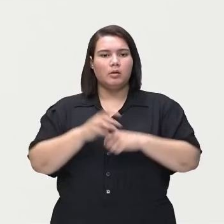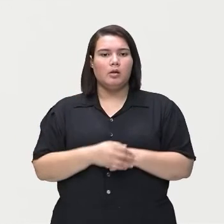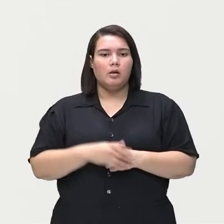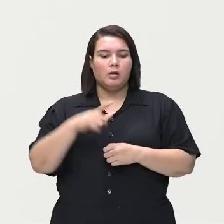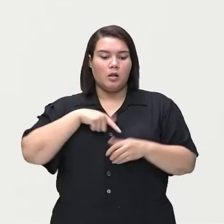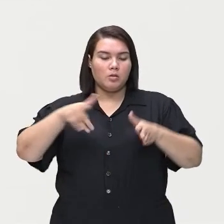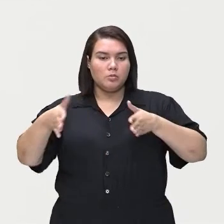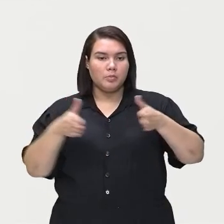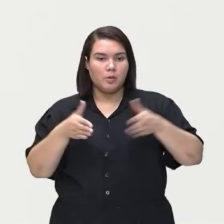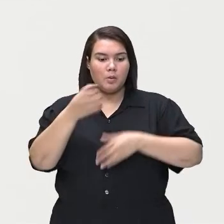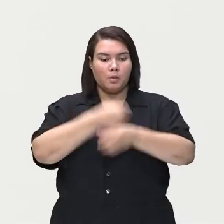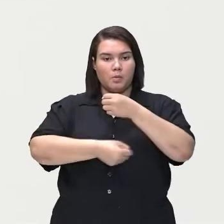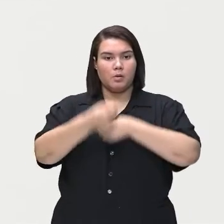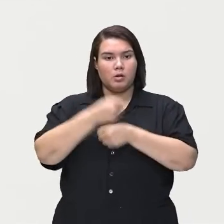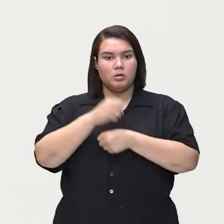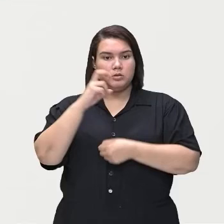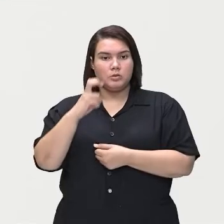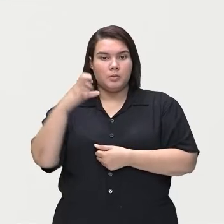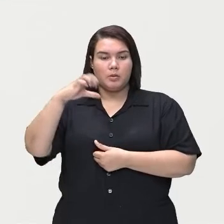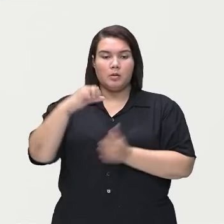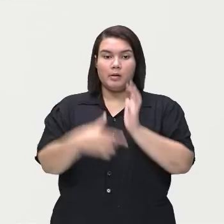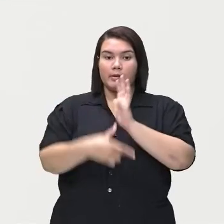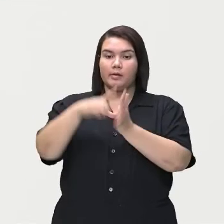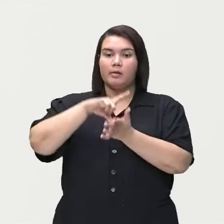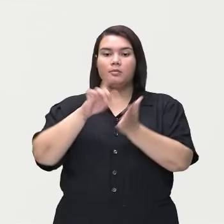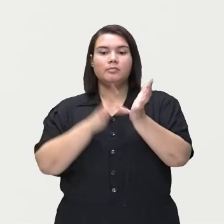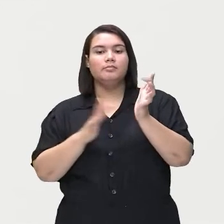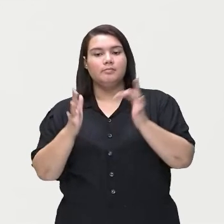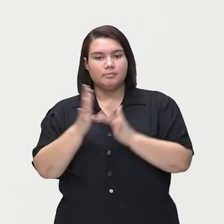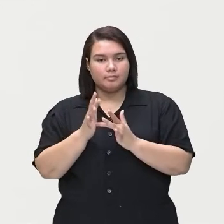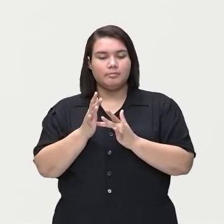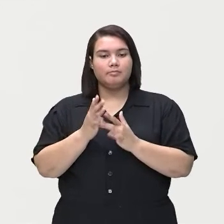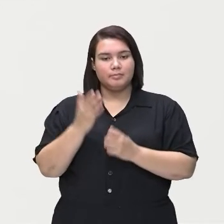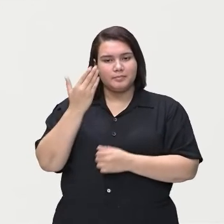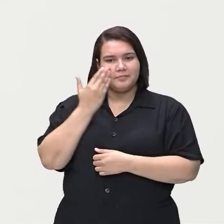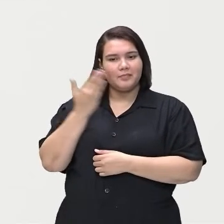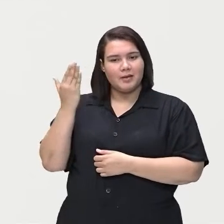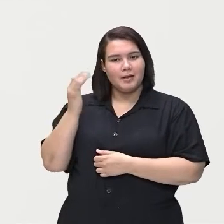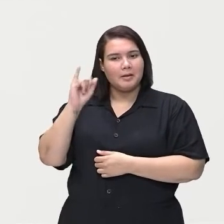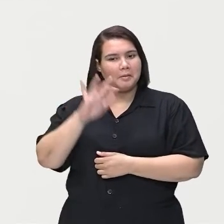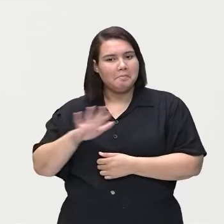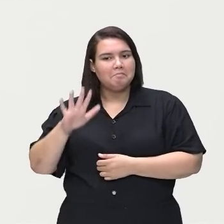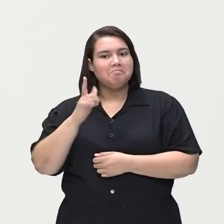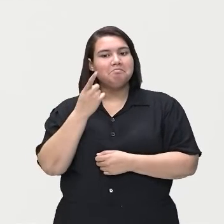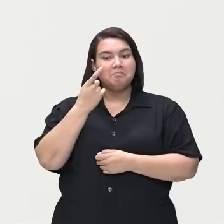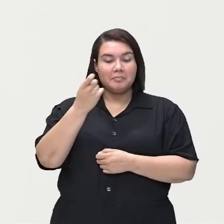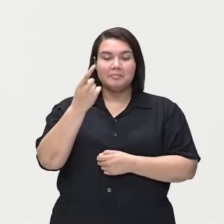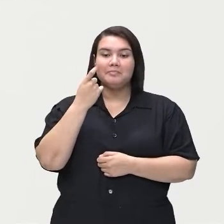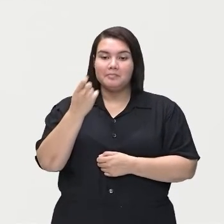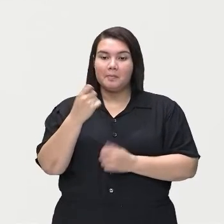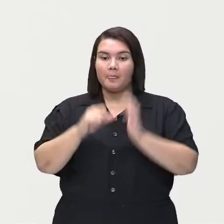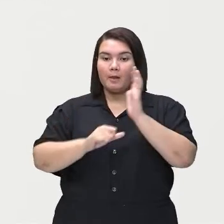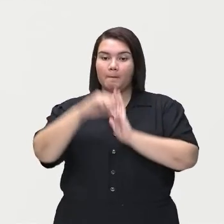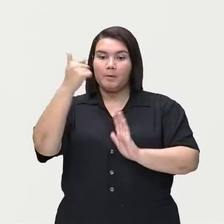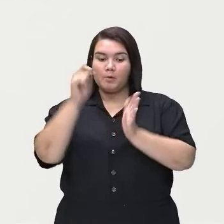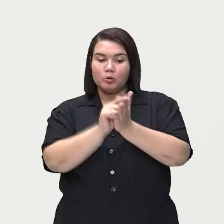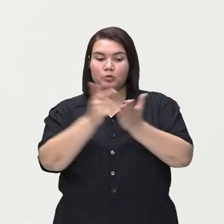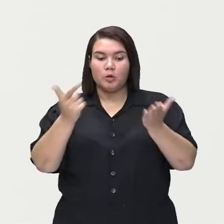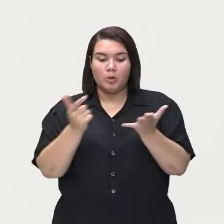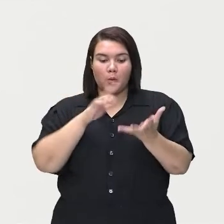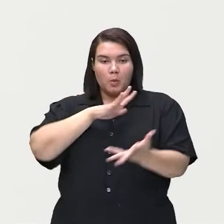este período no ano de 59 a.C. Isso mesmo, olha que interessante. O primeiro jornal que o